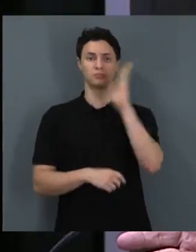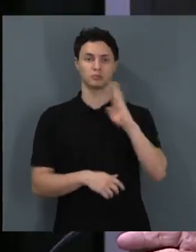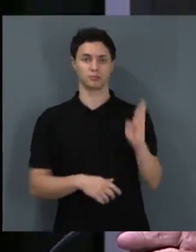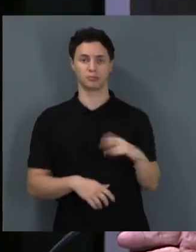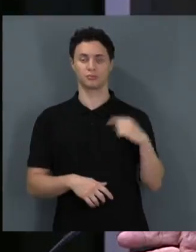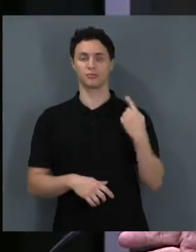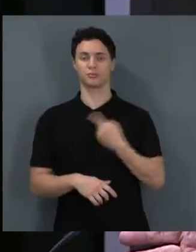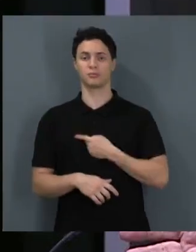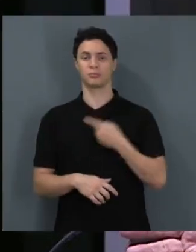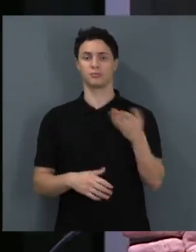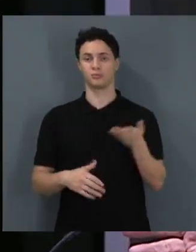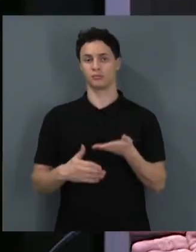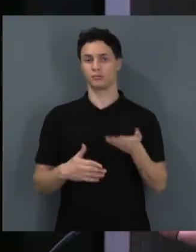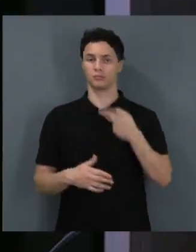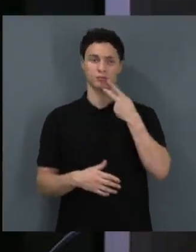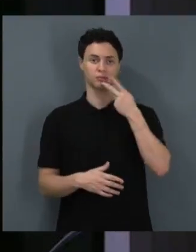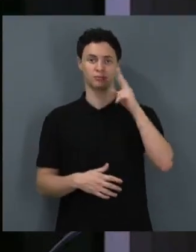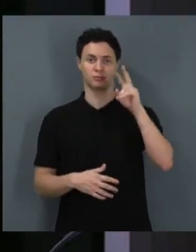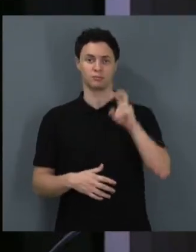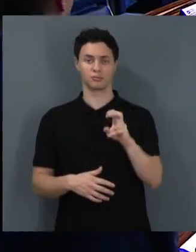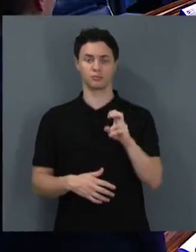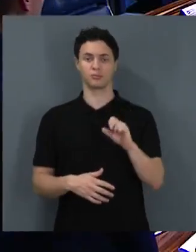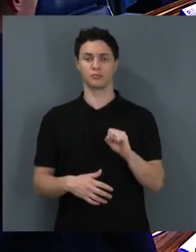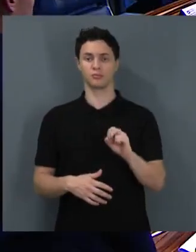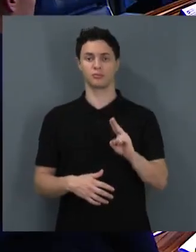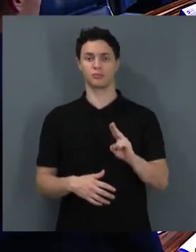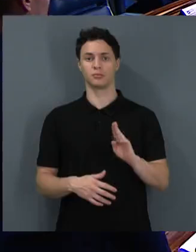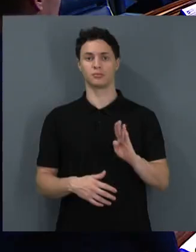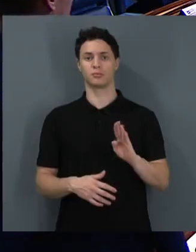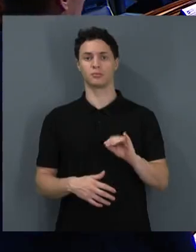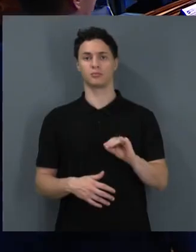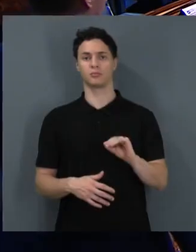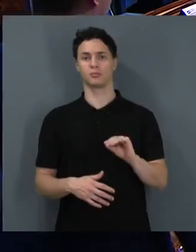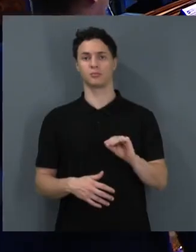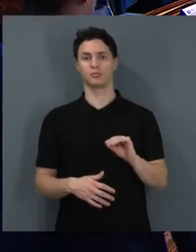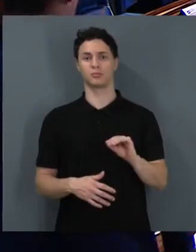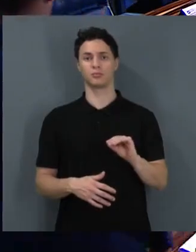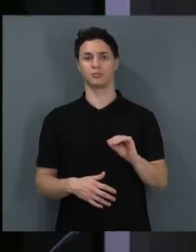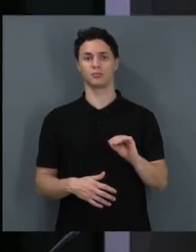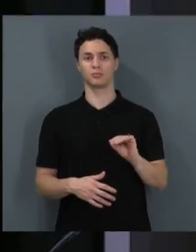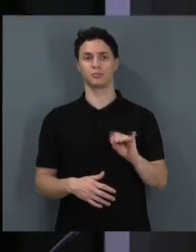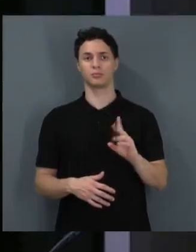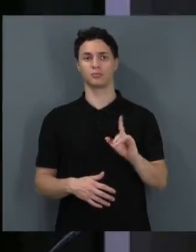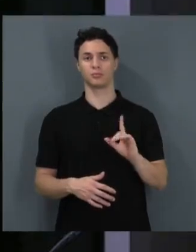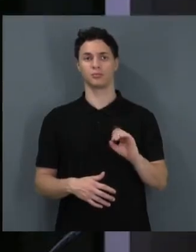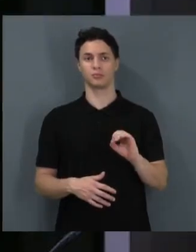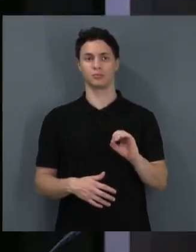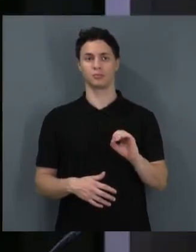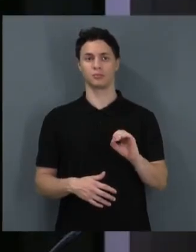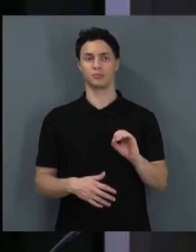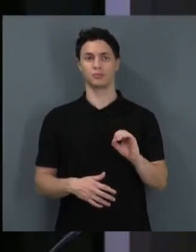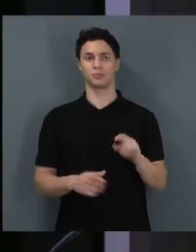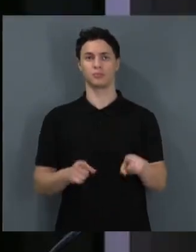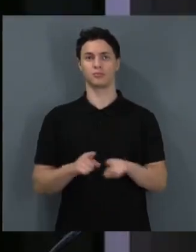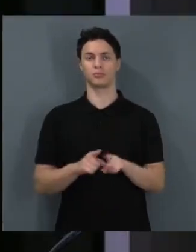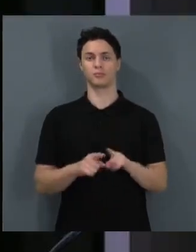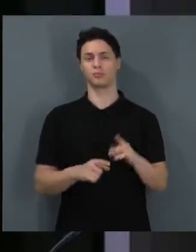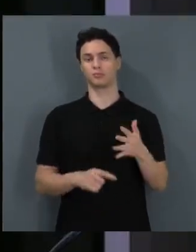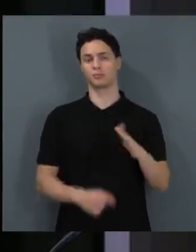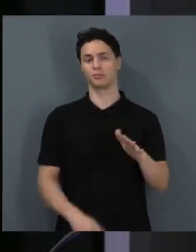estamos falando de subsídios ou de renúncias, que significam, segundo a própria Fazenda também, alguma coisa